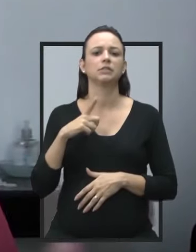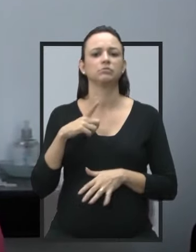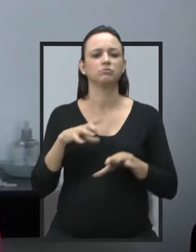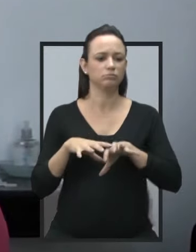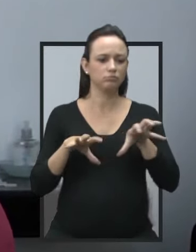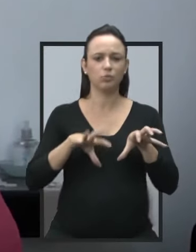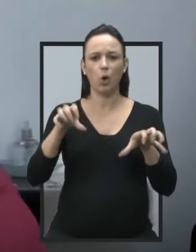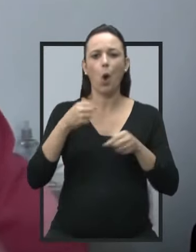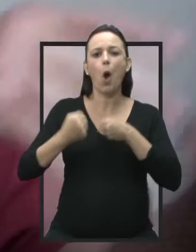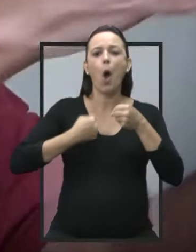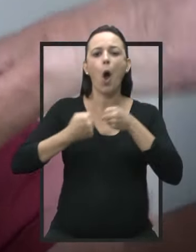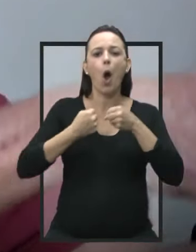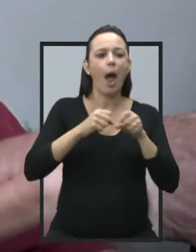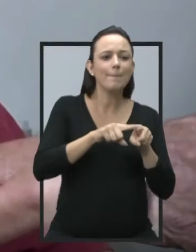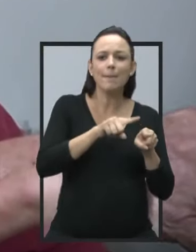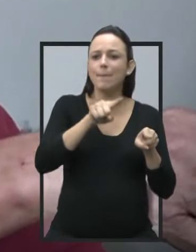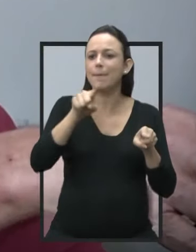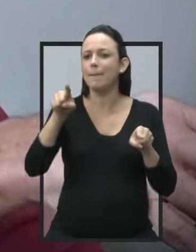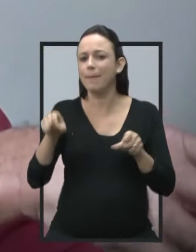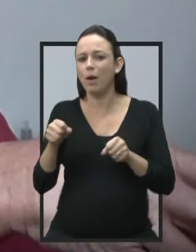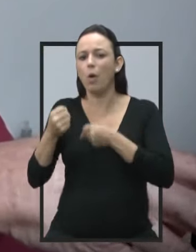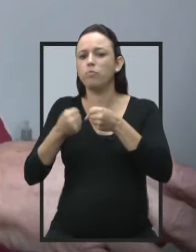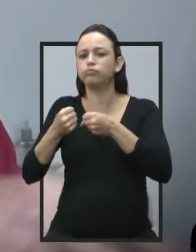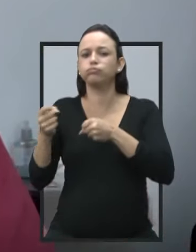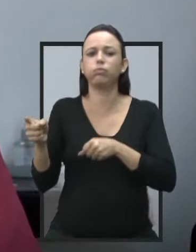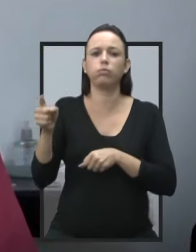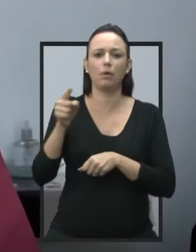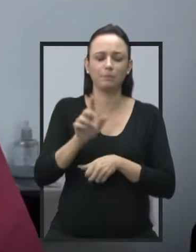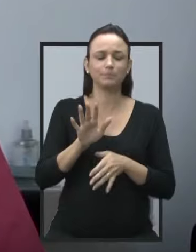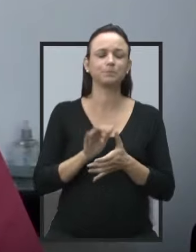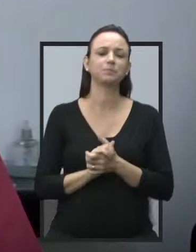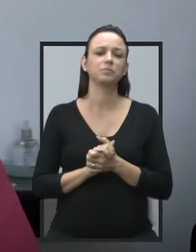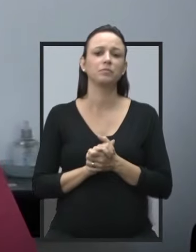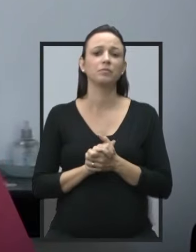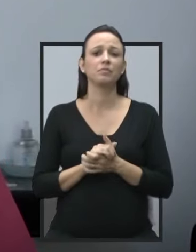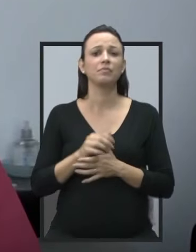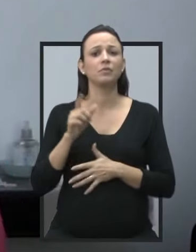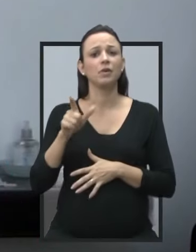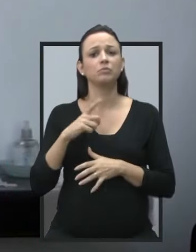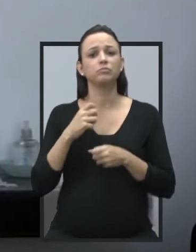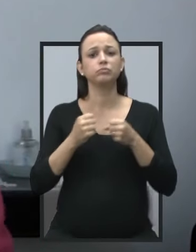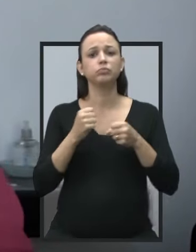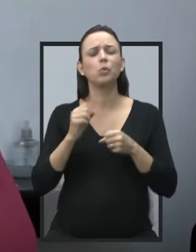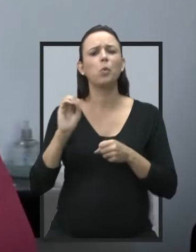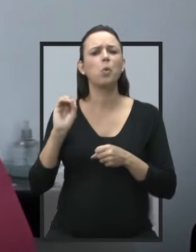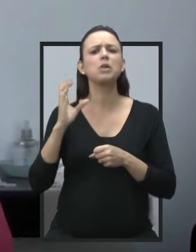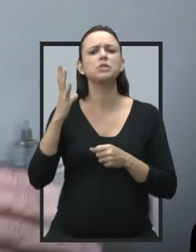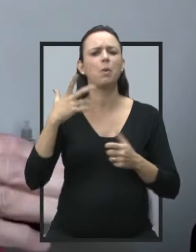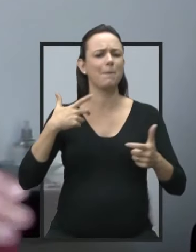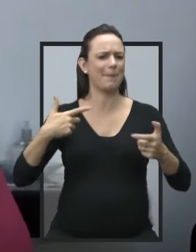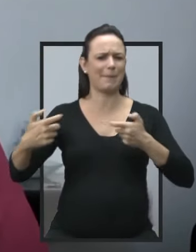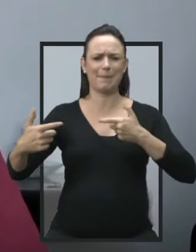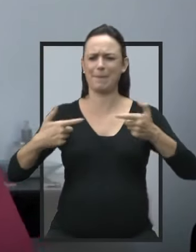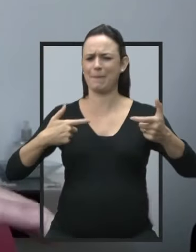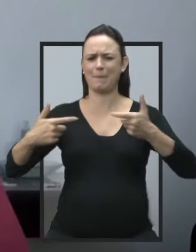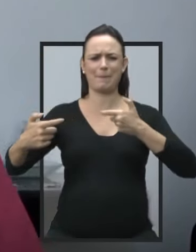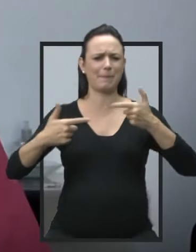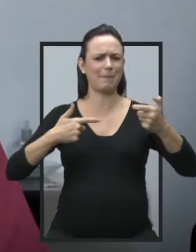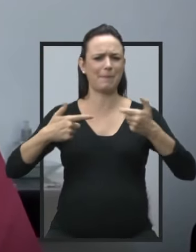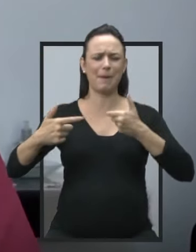eles estavam de um lado e tinha que correr para o outro lado. E que quando eles estavam passando houve um